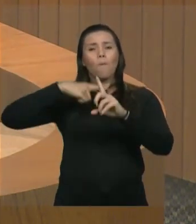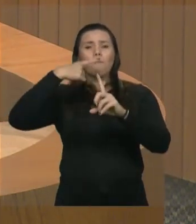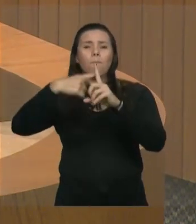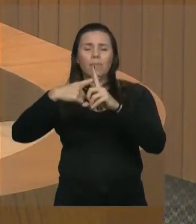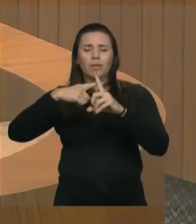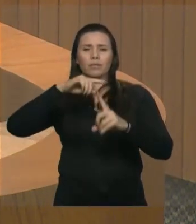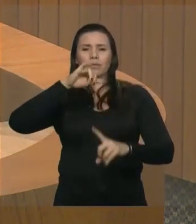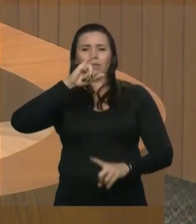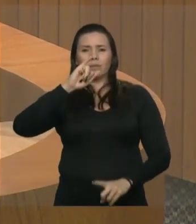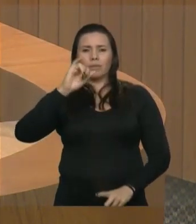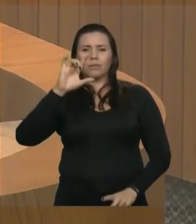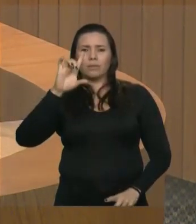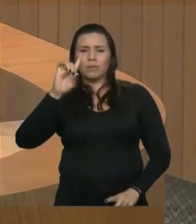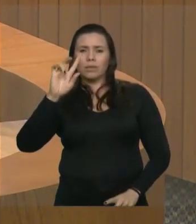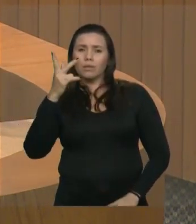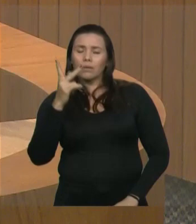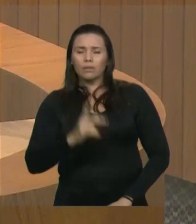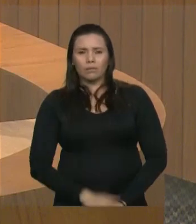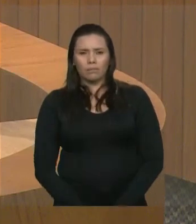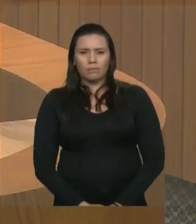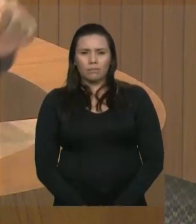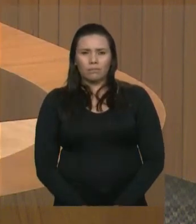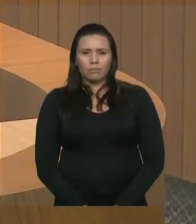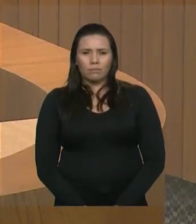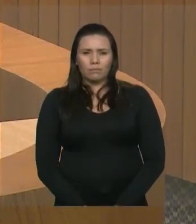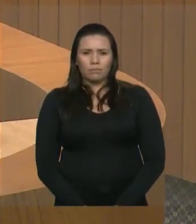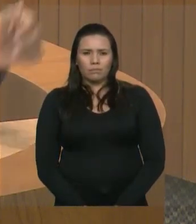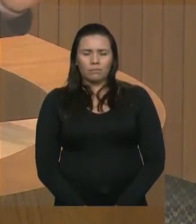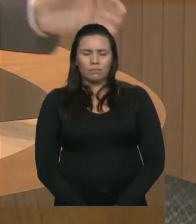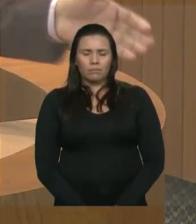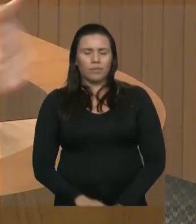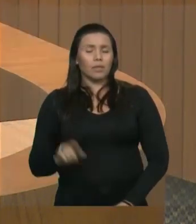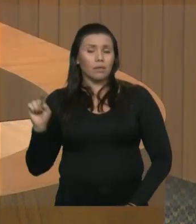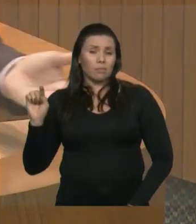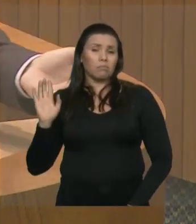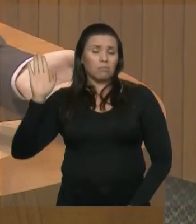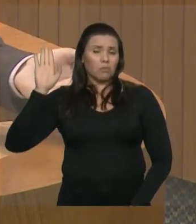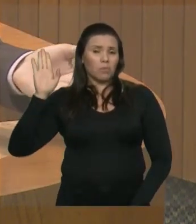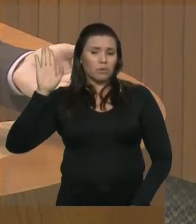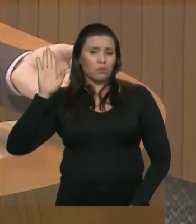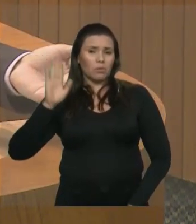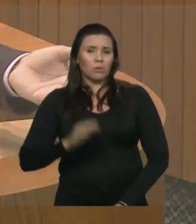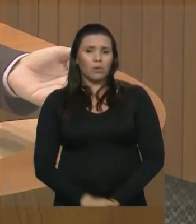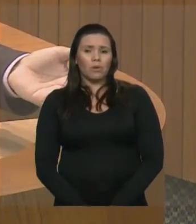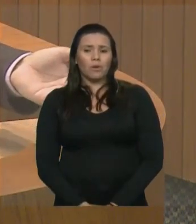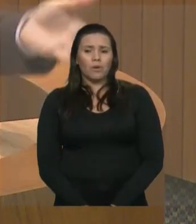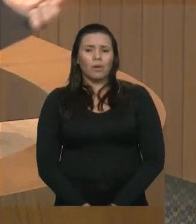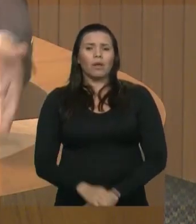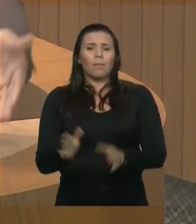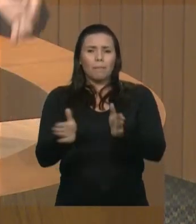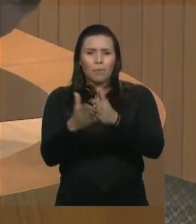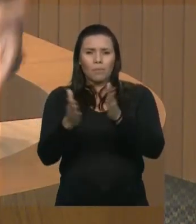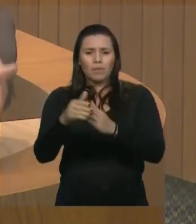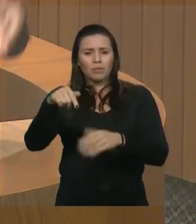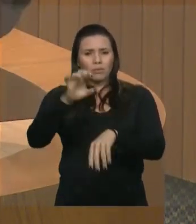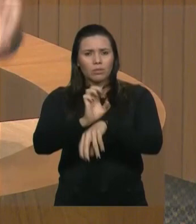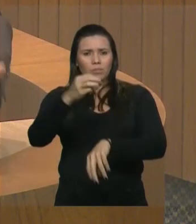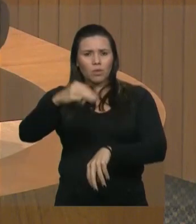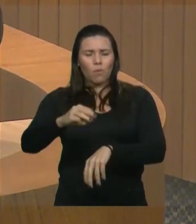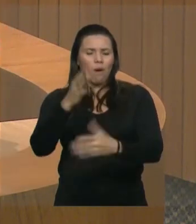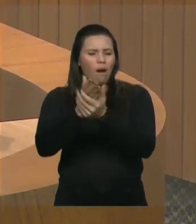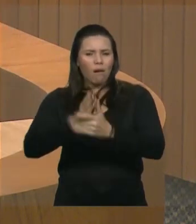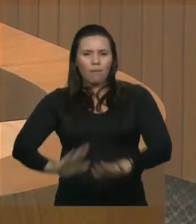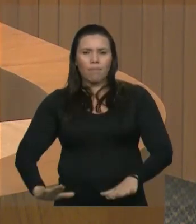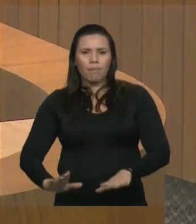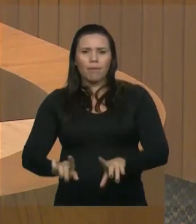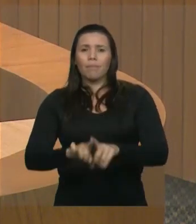prometeu acabar com a pobreza no Maranhão. A pobreza aumentou. A pobreza aumentou no governo